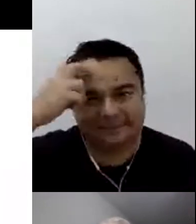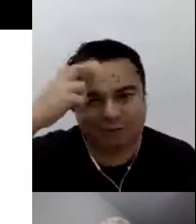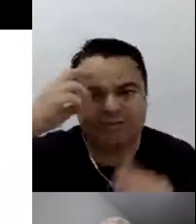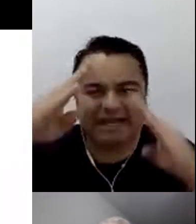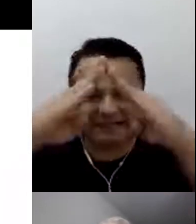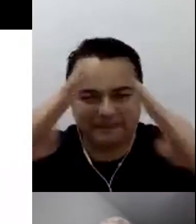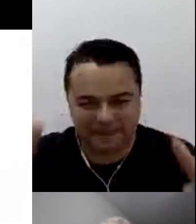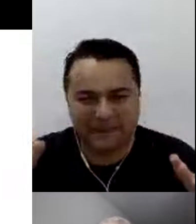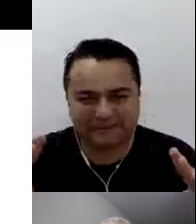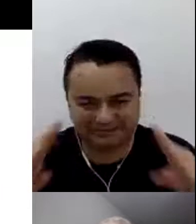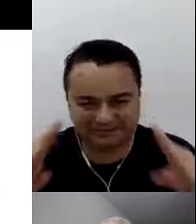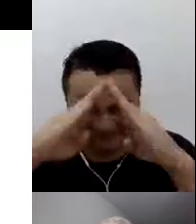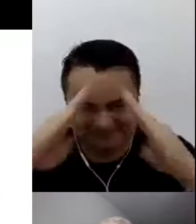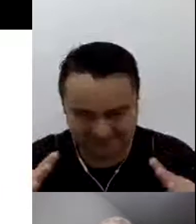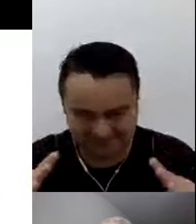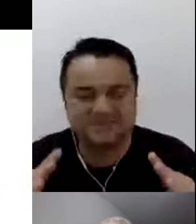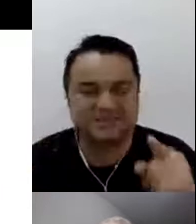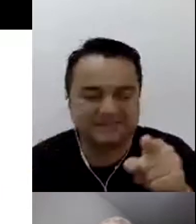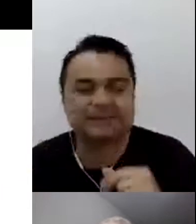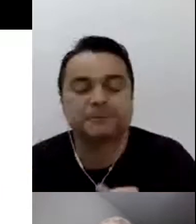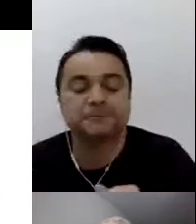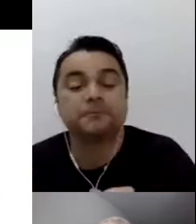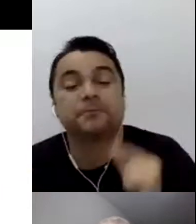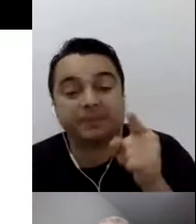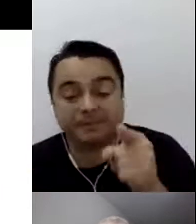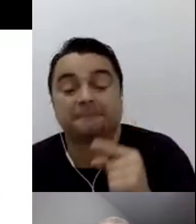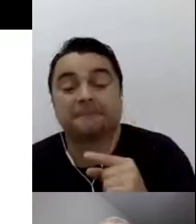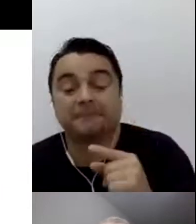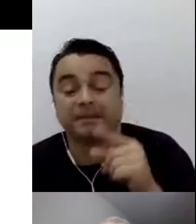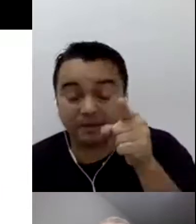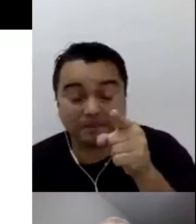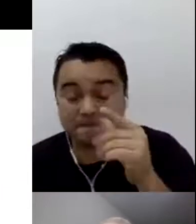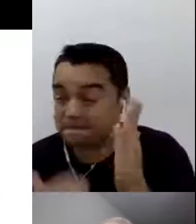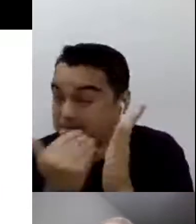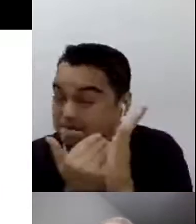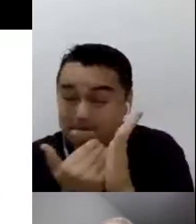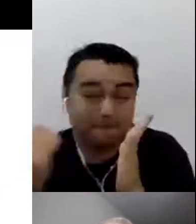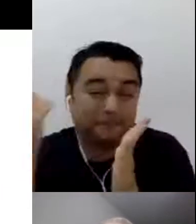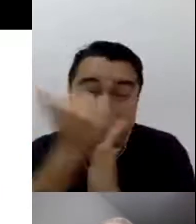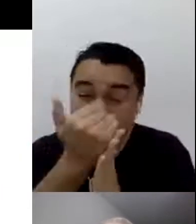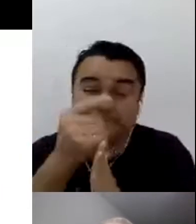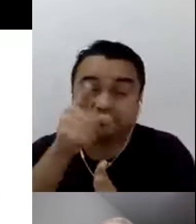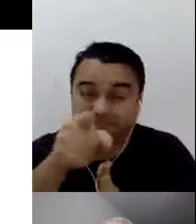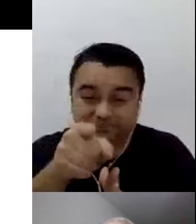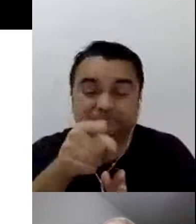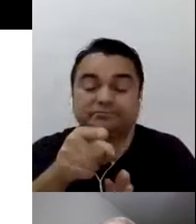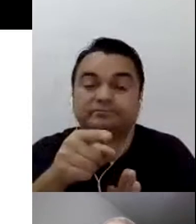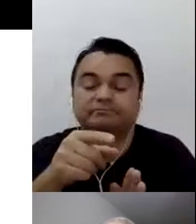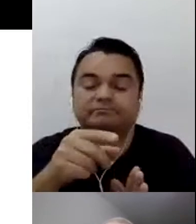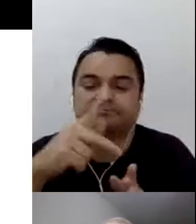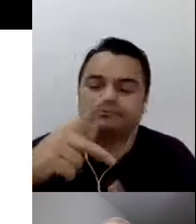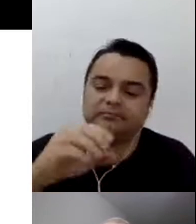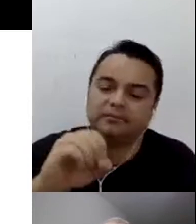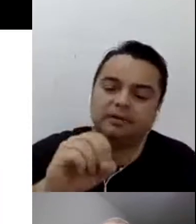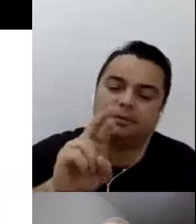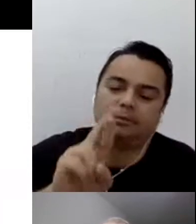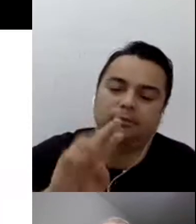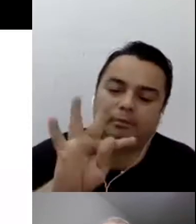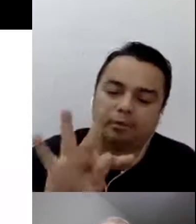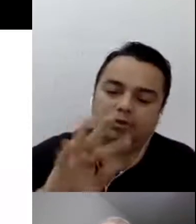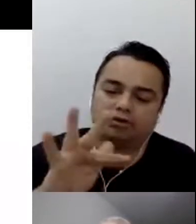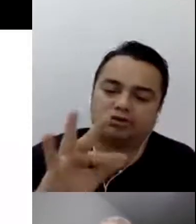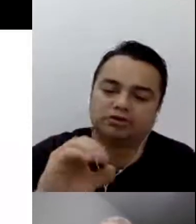né? E quanto mais brando, ou quanto maior for o teu portfólio de dados, quanto mais conectados esses dados